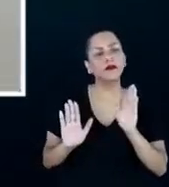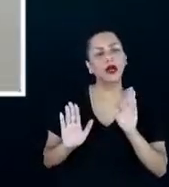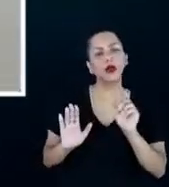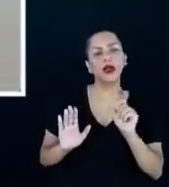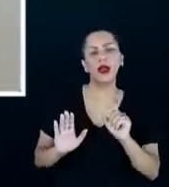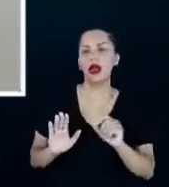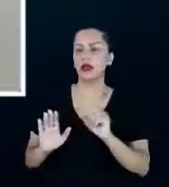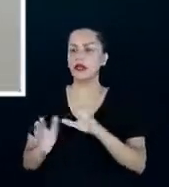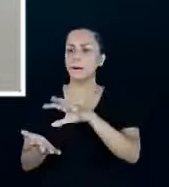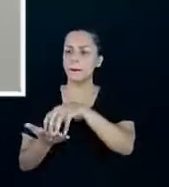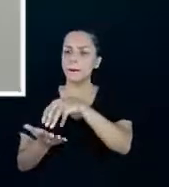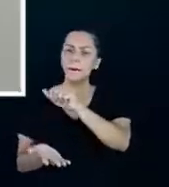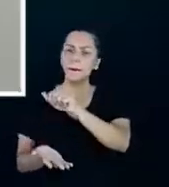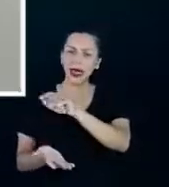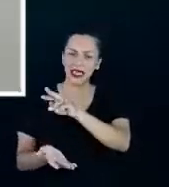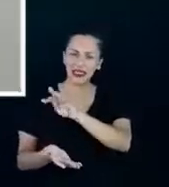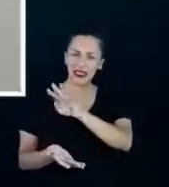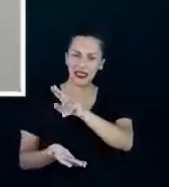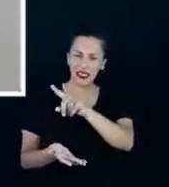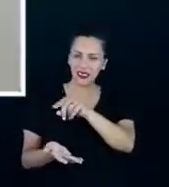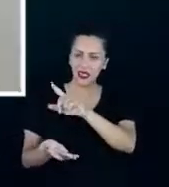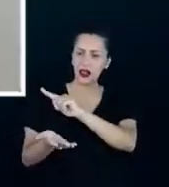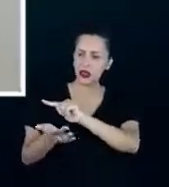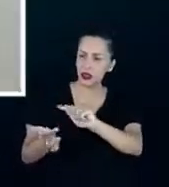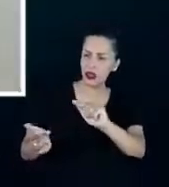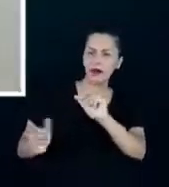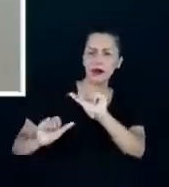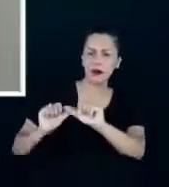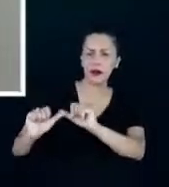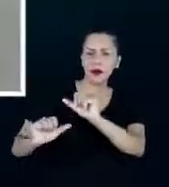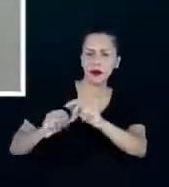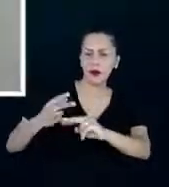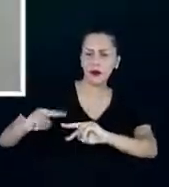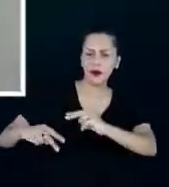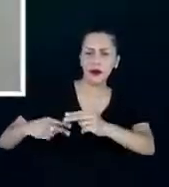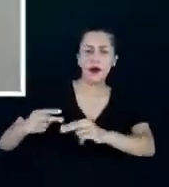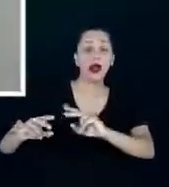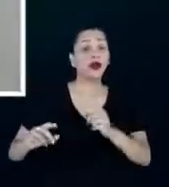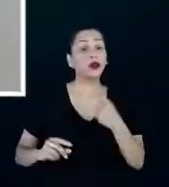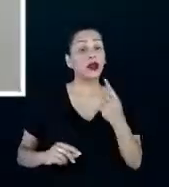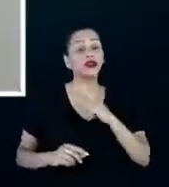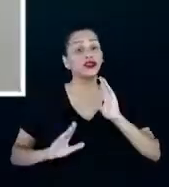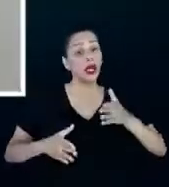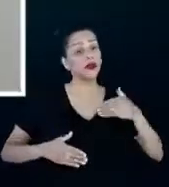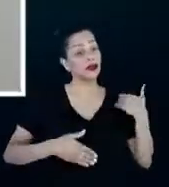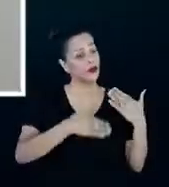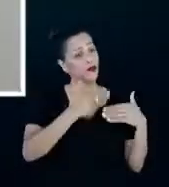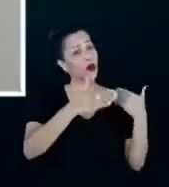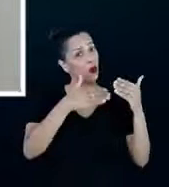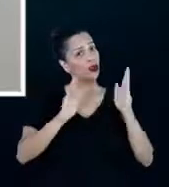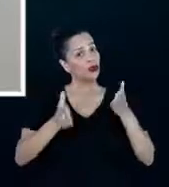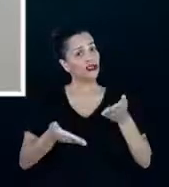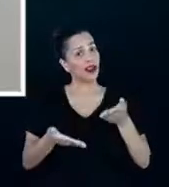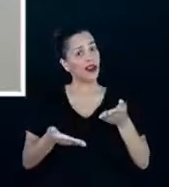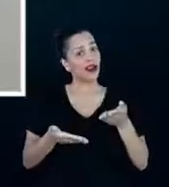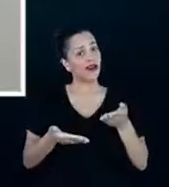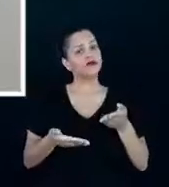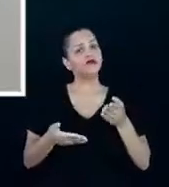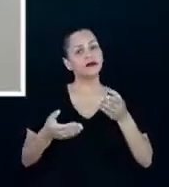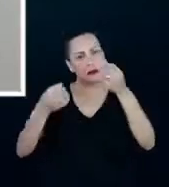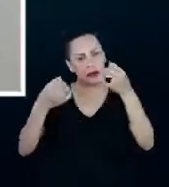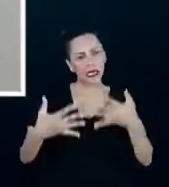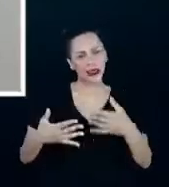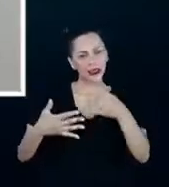limpa e renovável, que a gente está lentamente evoluindo de paradigma, né? Eu falei dos critérios de suprimento, mas a